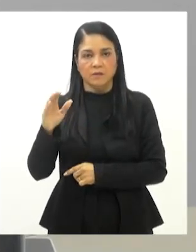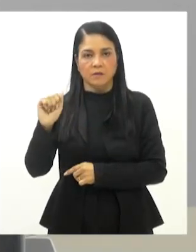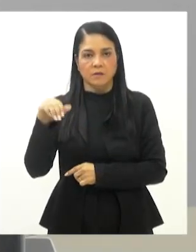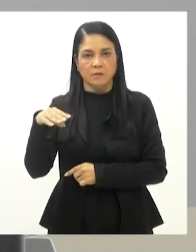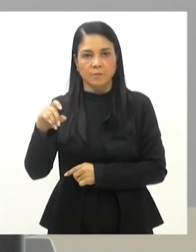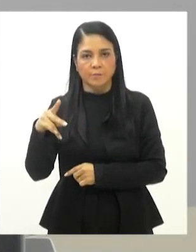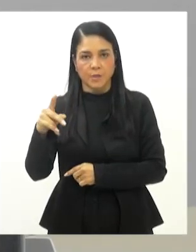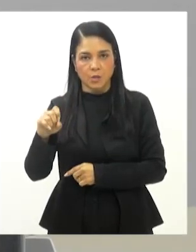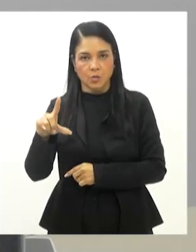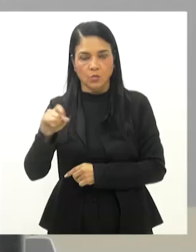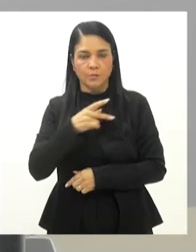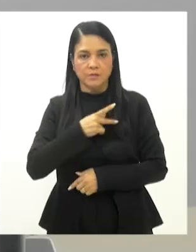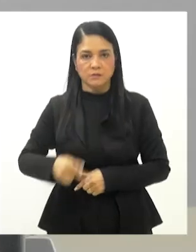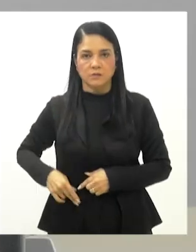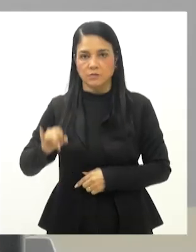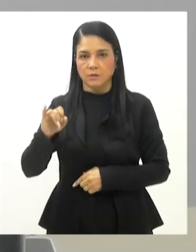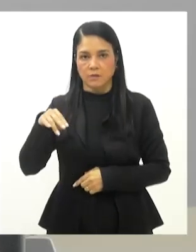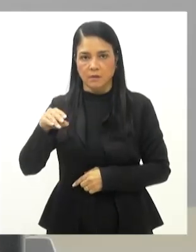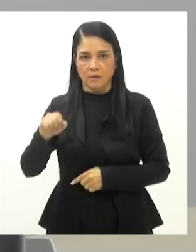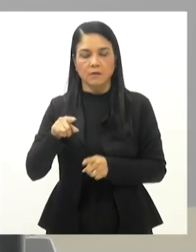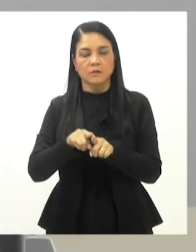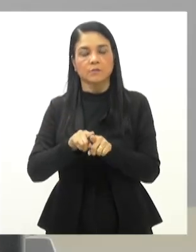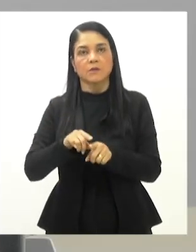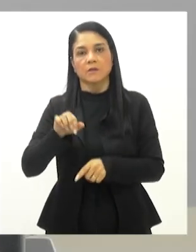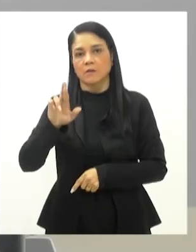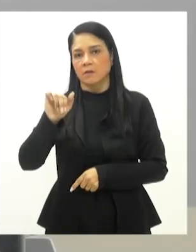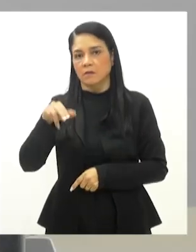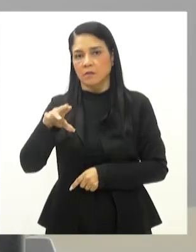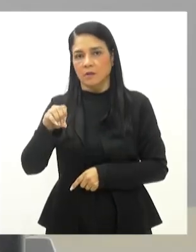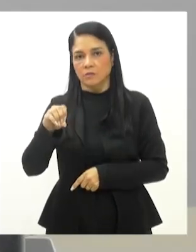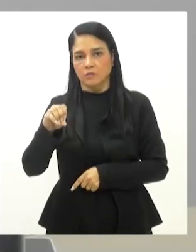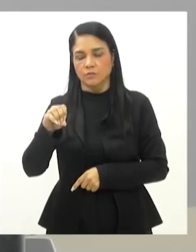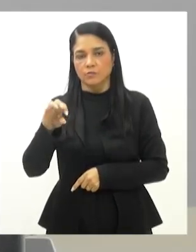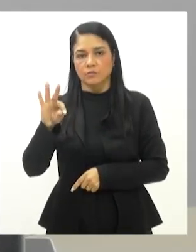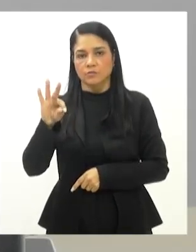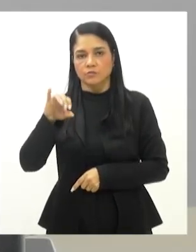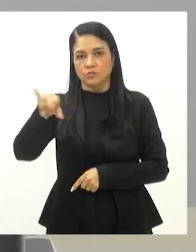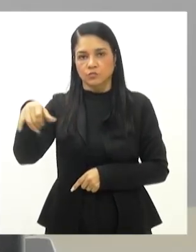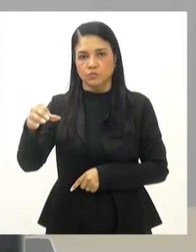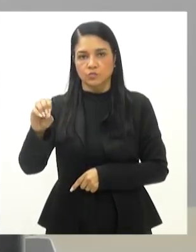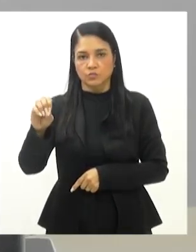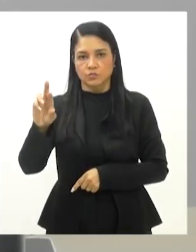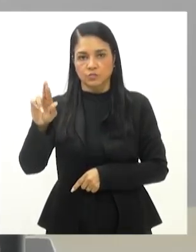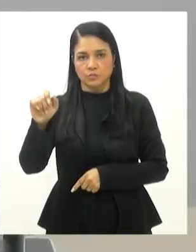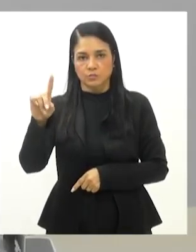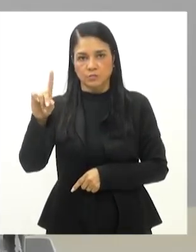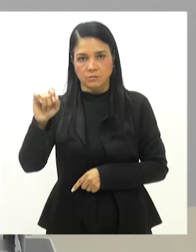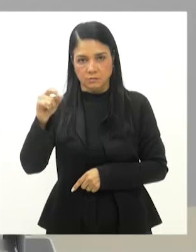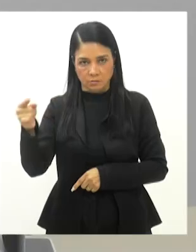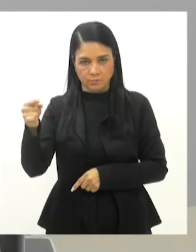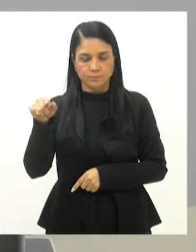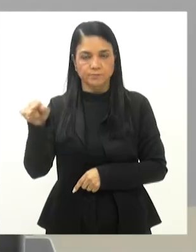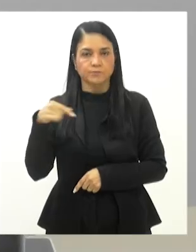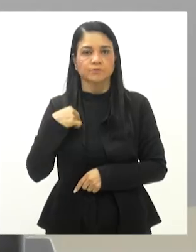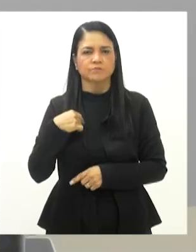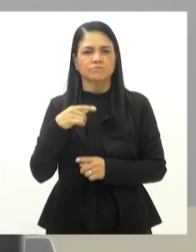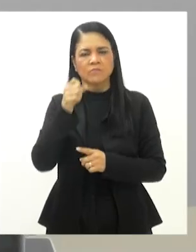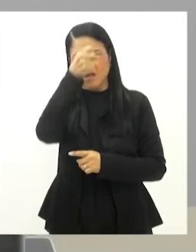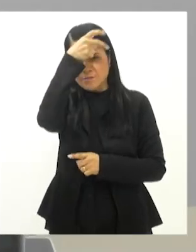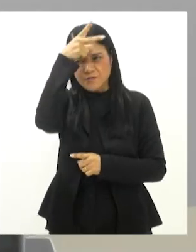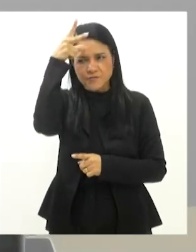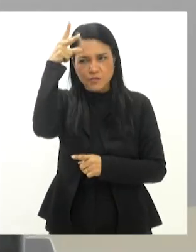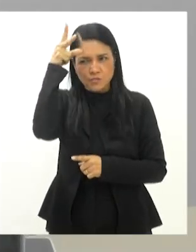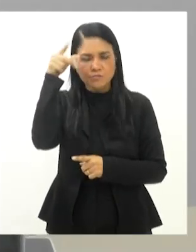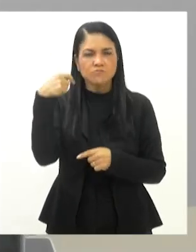como também Renato Jordão. E, além disso, quando se fala em prefeitura, eu acho